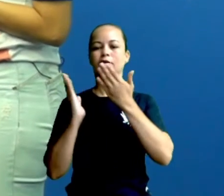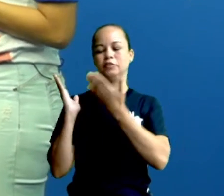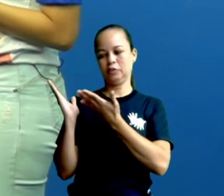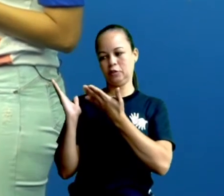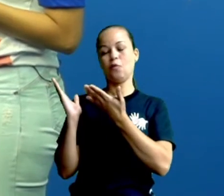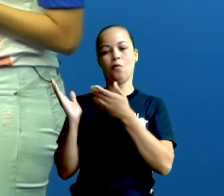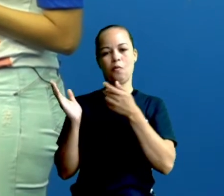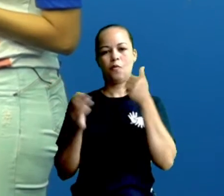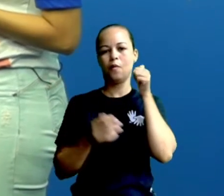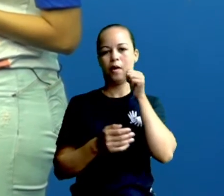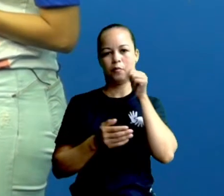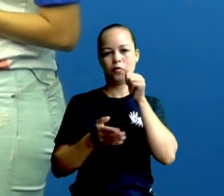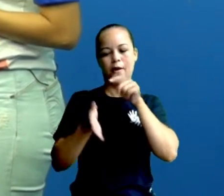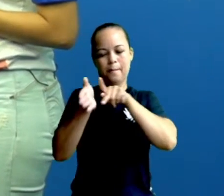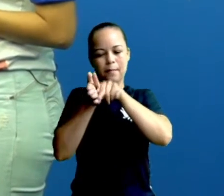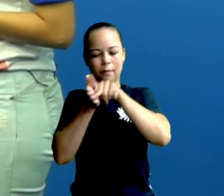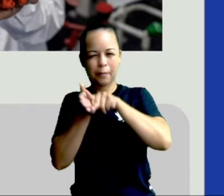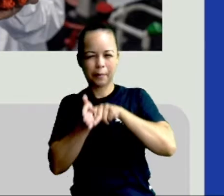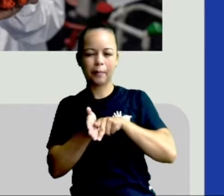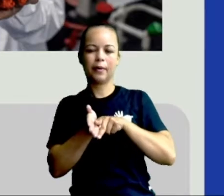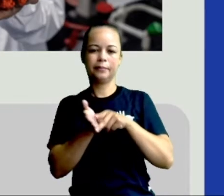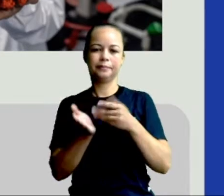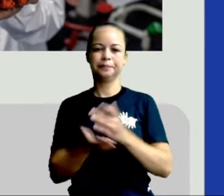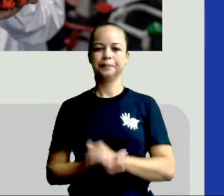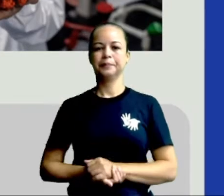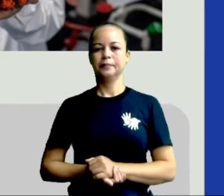uma pesquisadora.